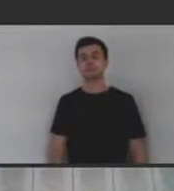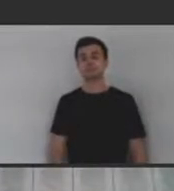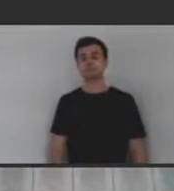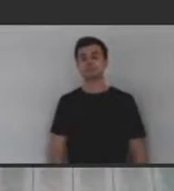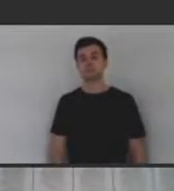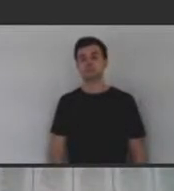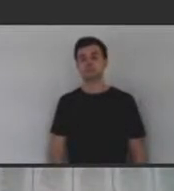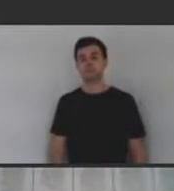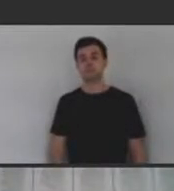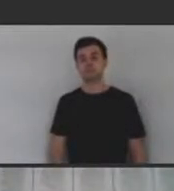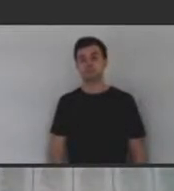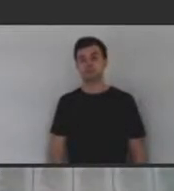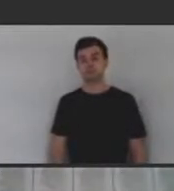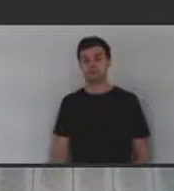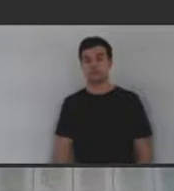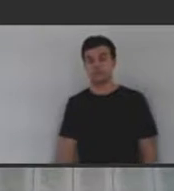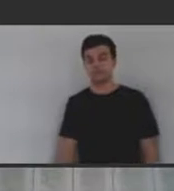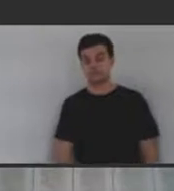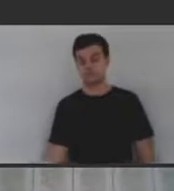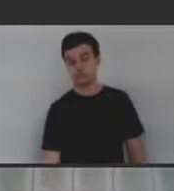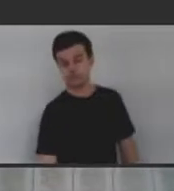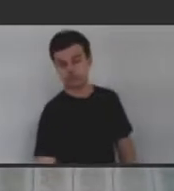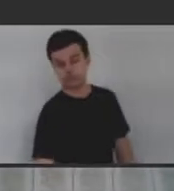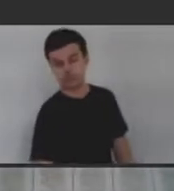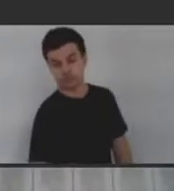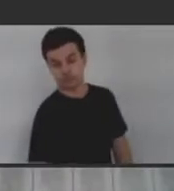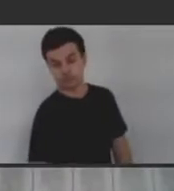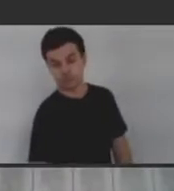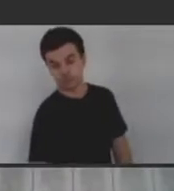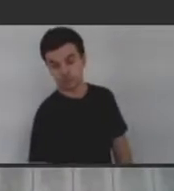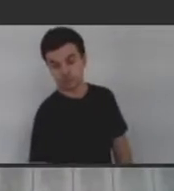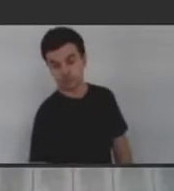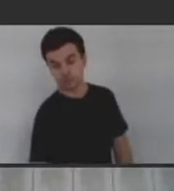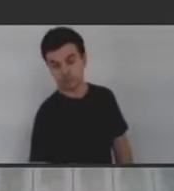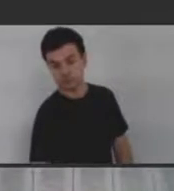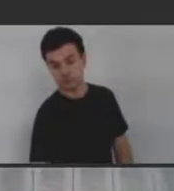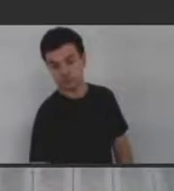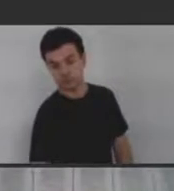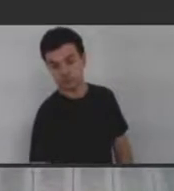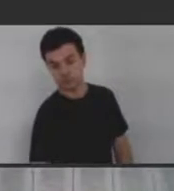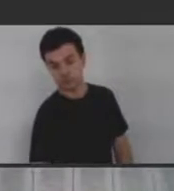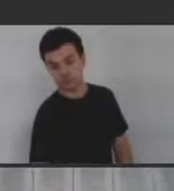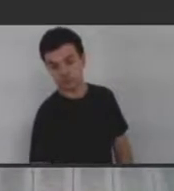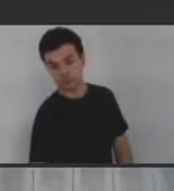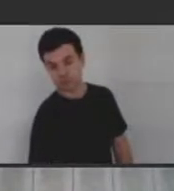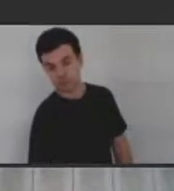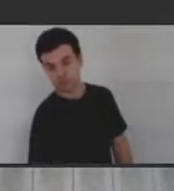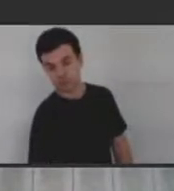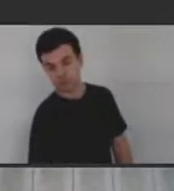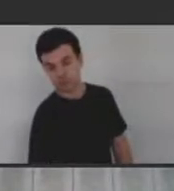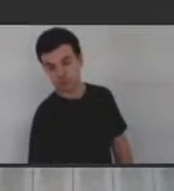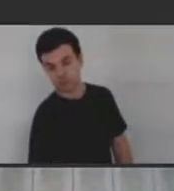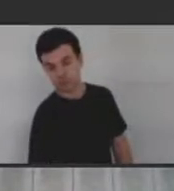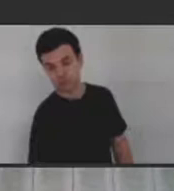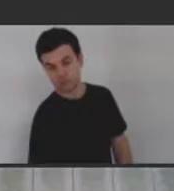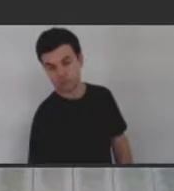Ah, sim. O senhor pode ler o ato da mesa na íntegra, por gentileza? Vou ler. Muito obrigado. Só um